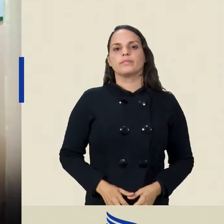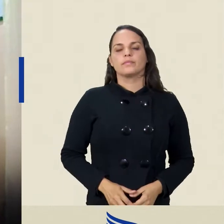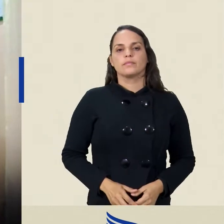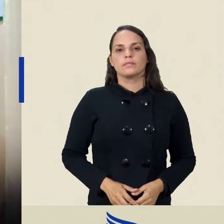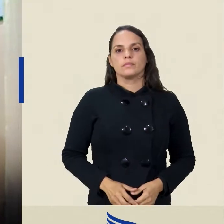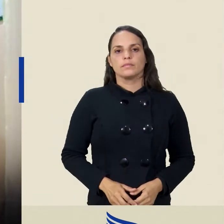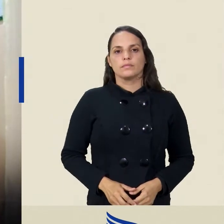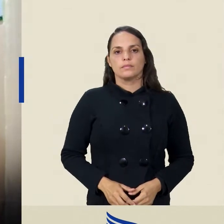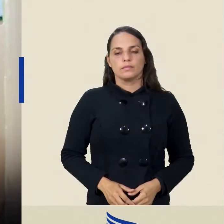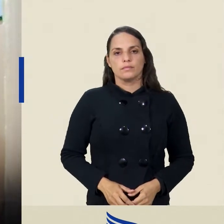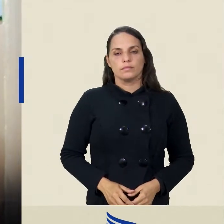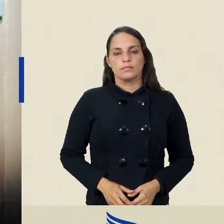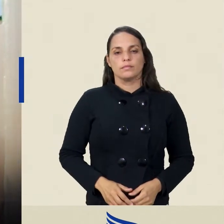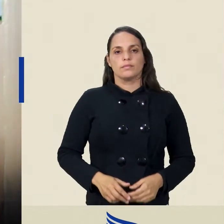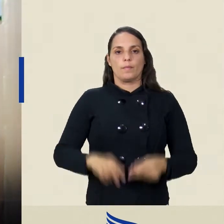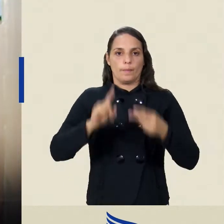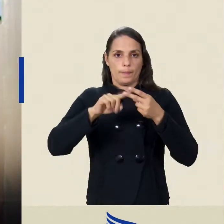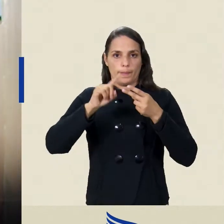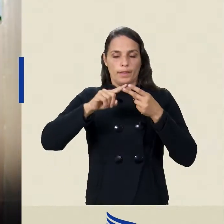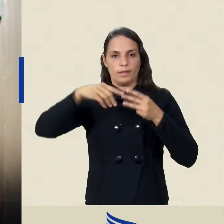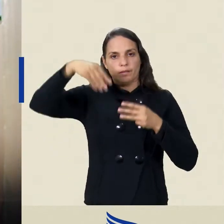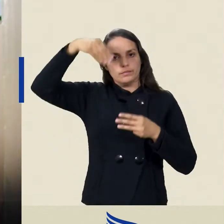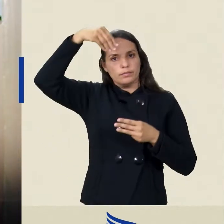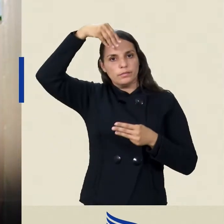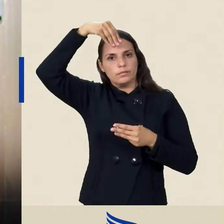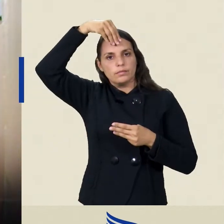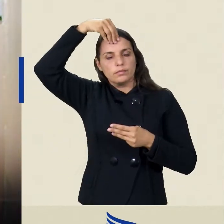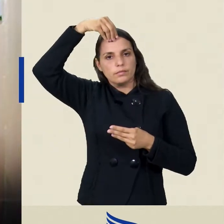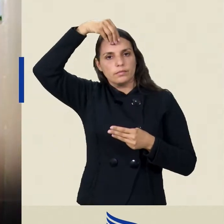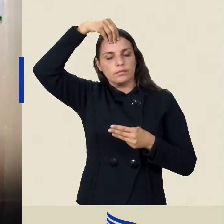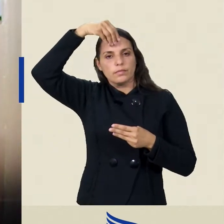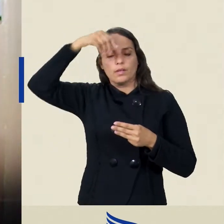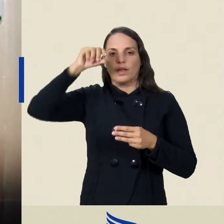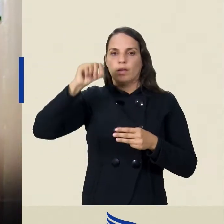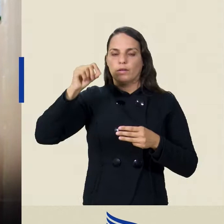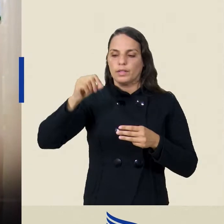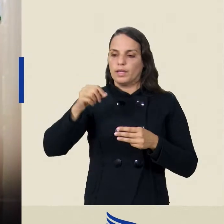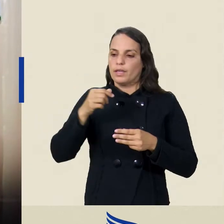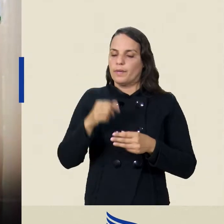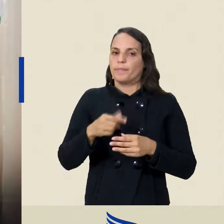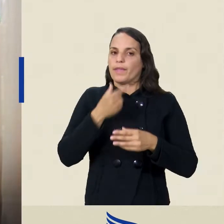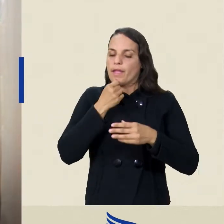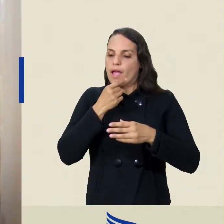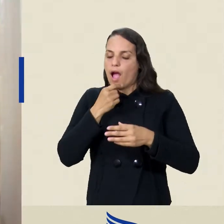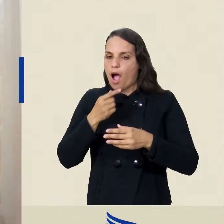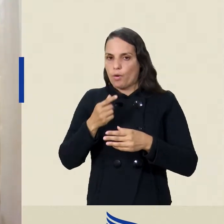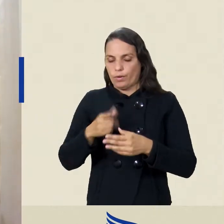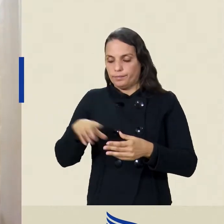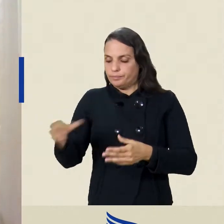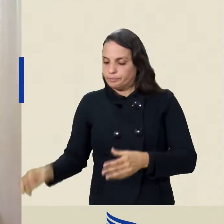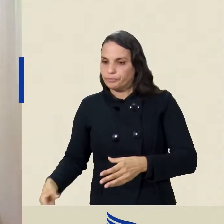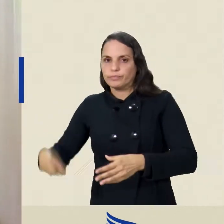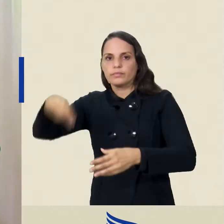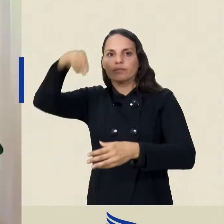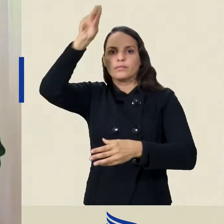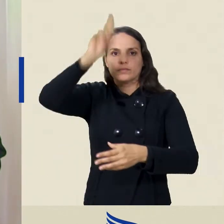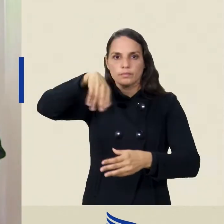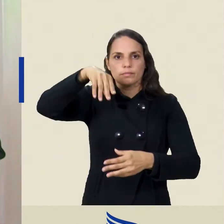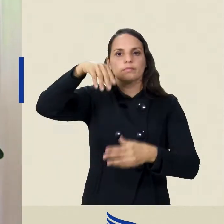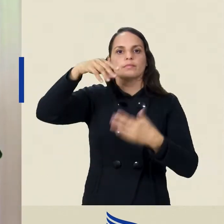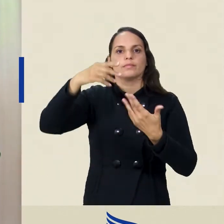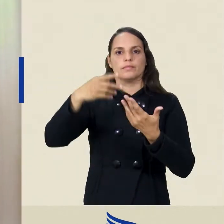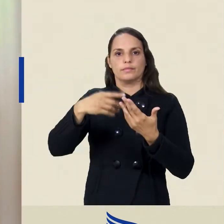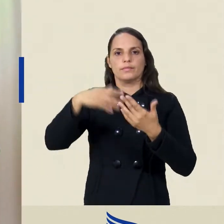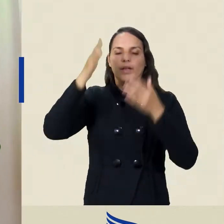água. Aspersão é o ato de borrifar água sobre a cabeça do batizando. Esta forma